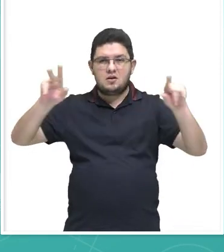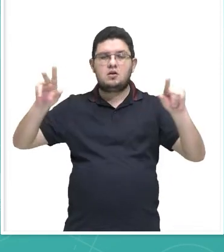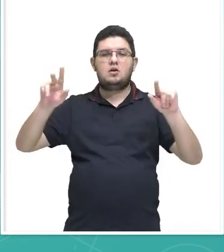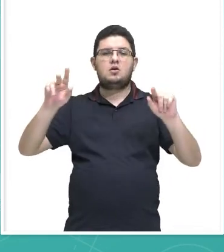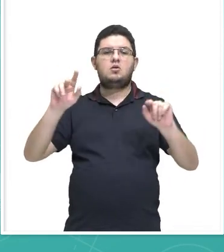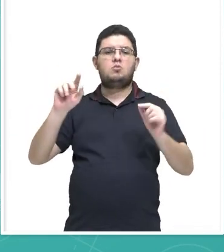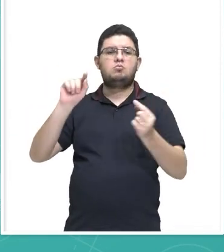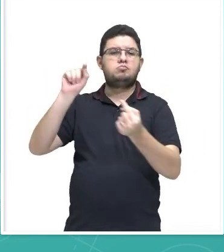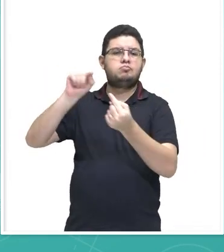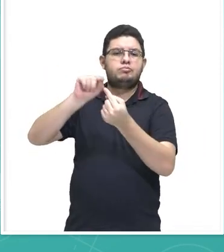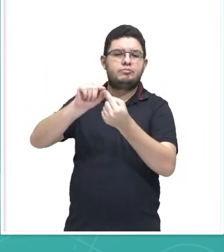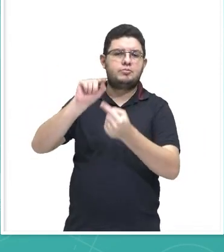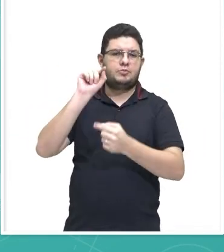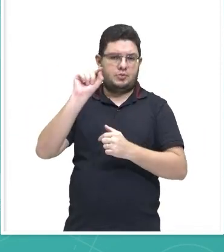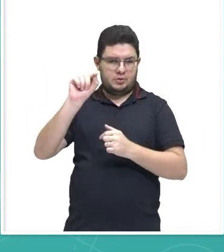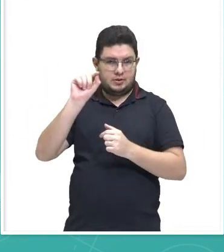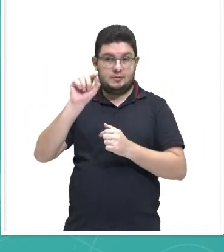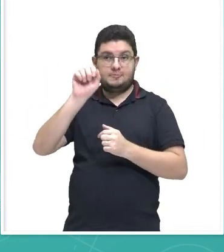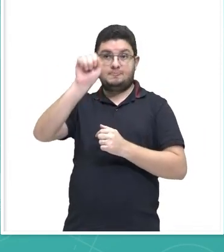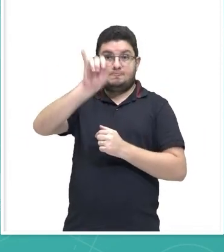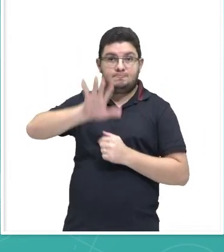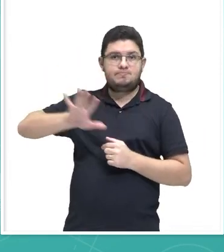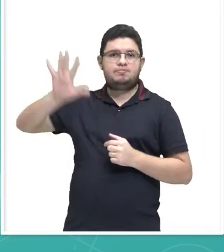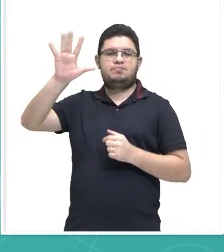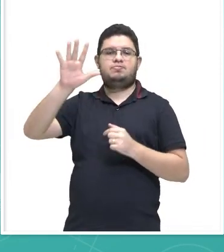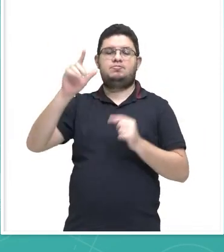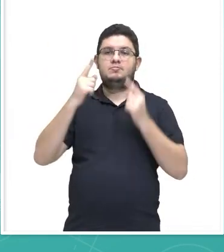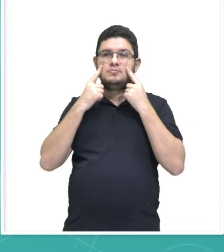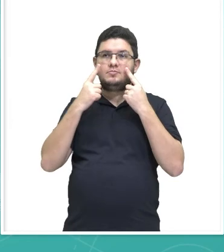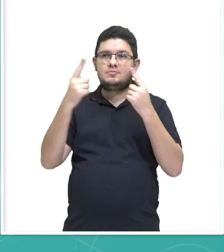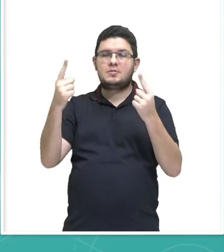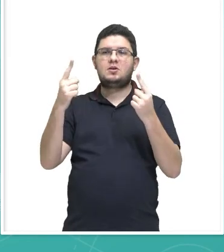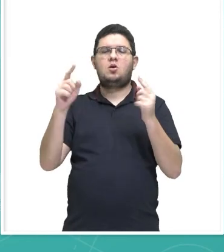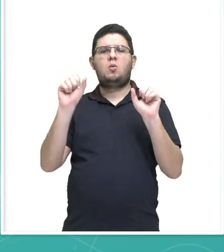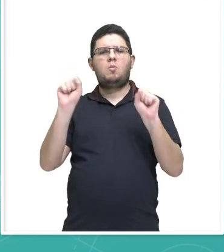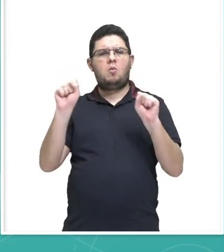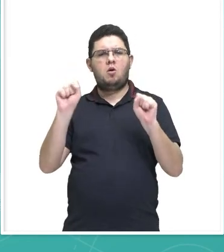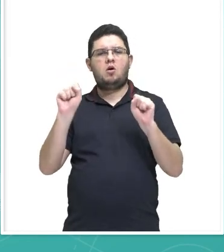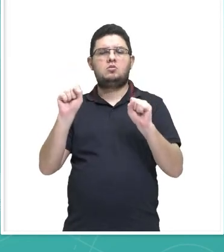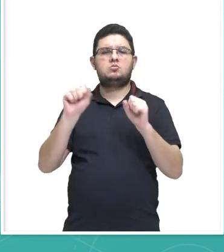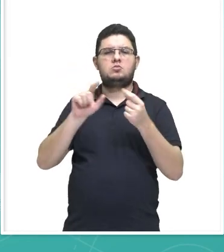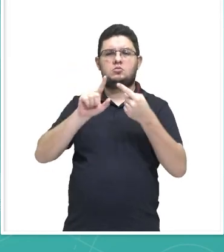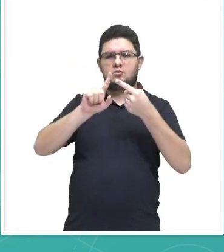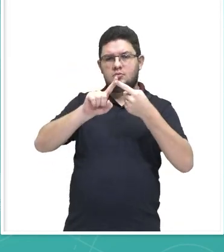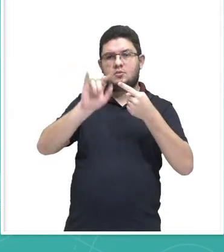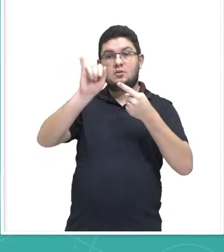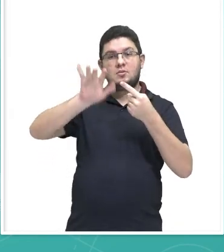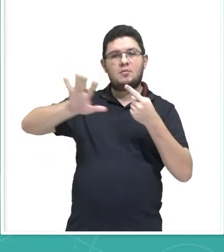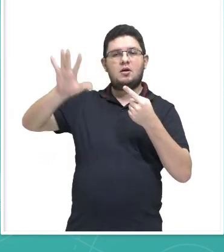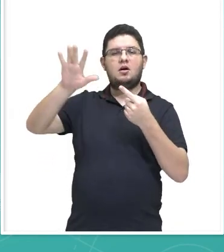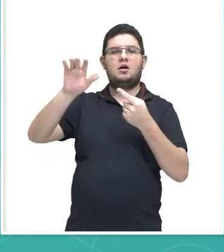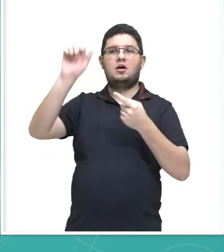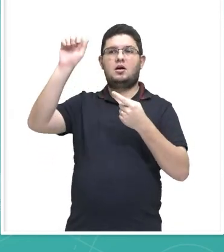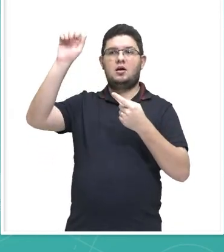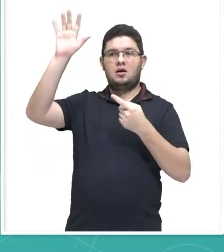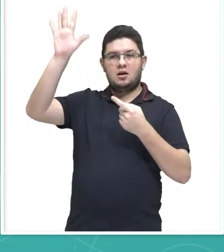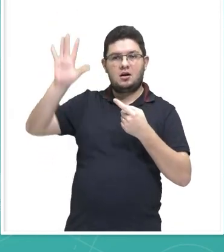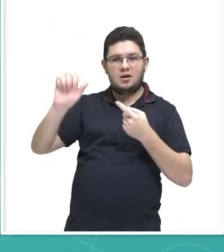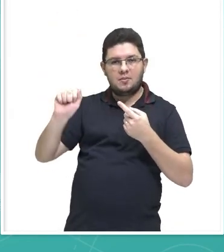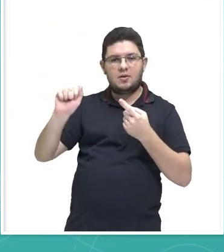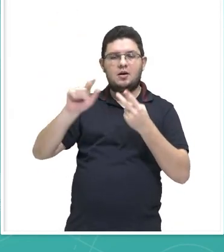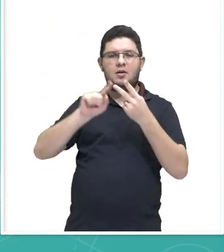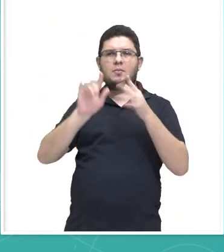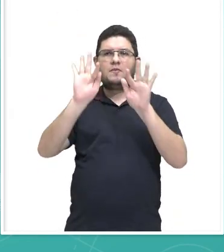peças para com elas formar um todo, que pode ser uma figura, um mapa, uma frase,